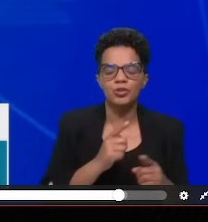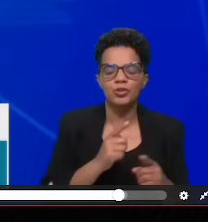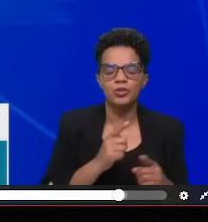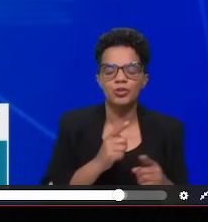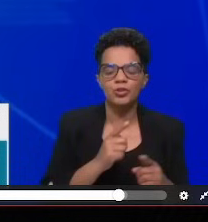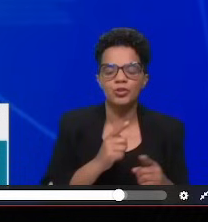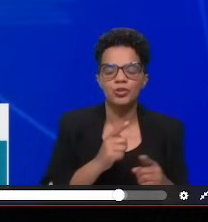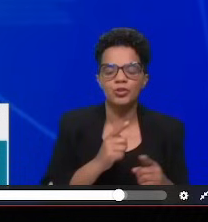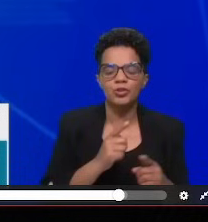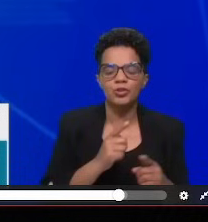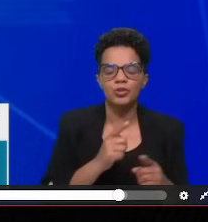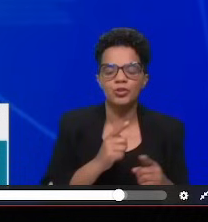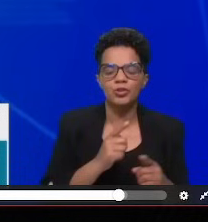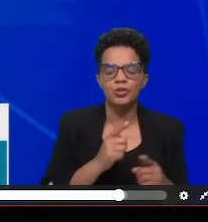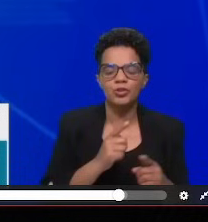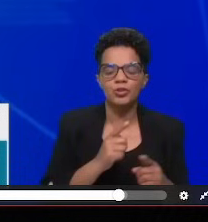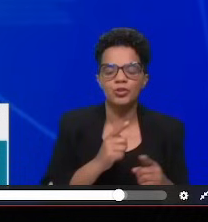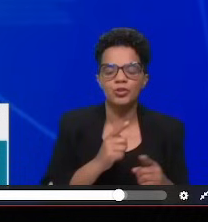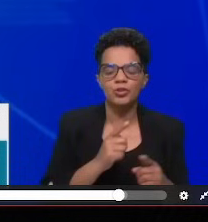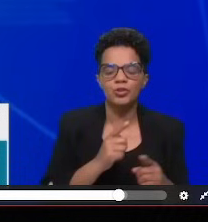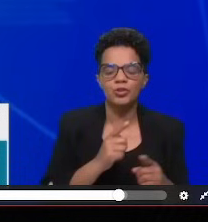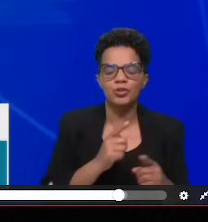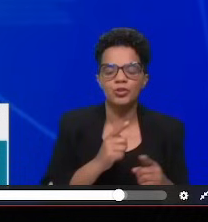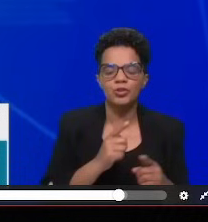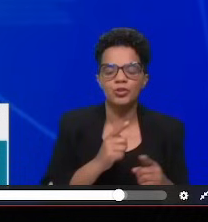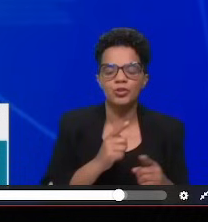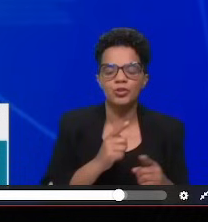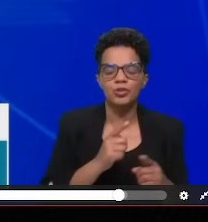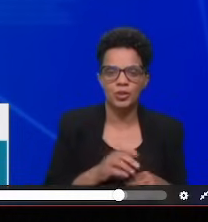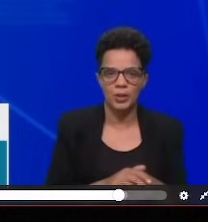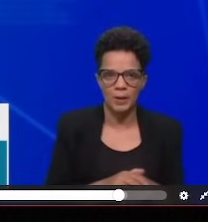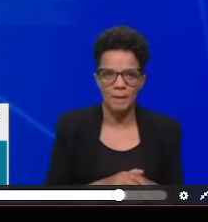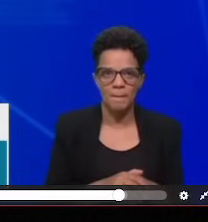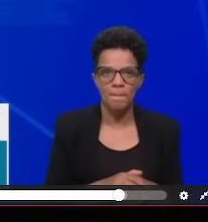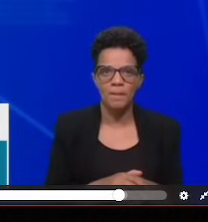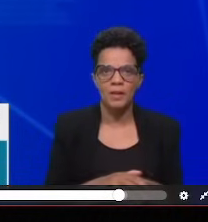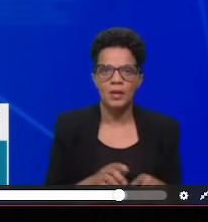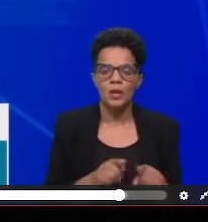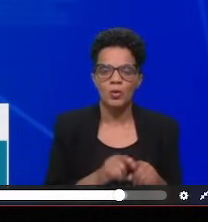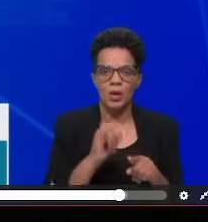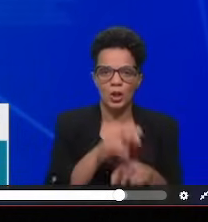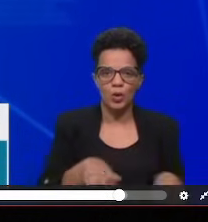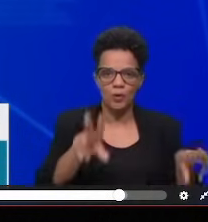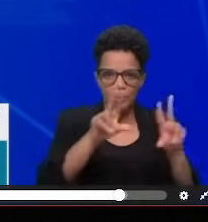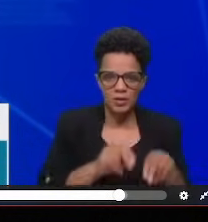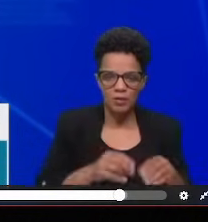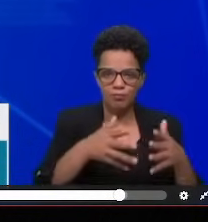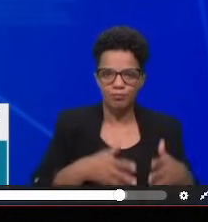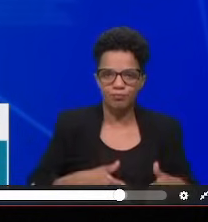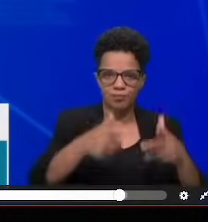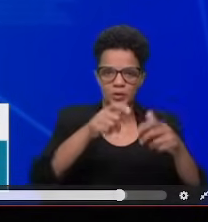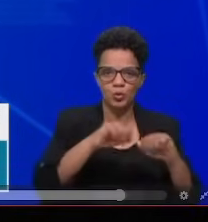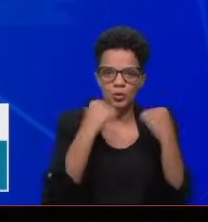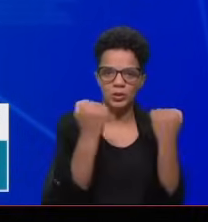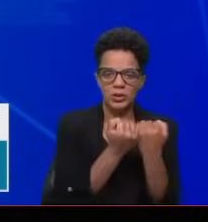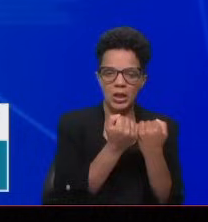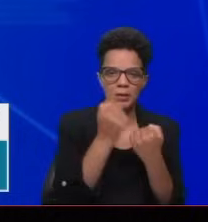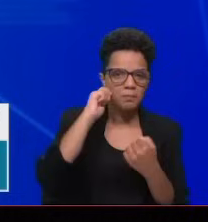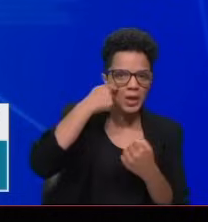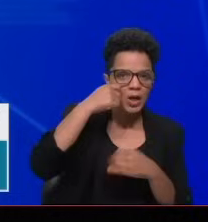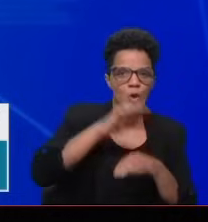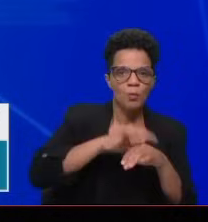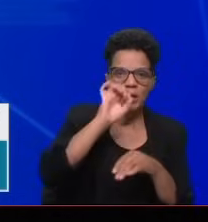portista é Aeroporto exato quebrar ação e quebrar o progresso social em nome do